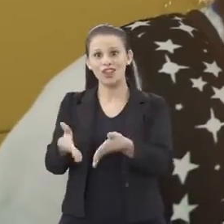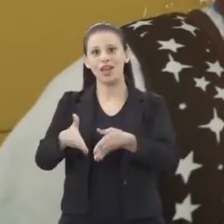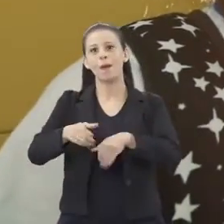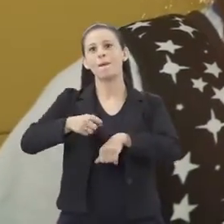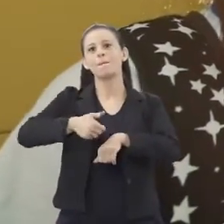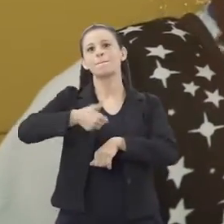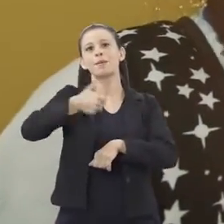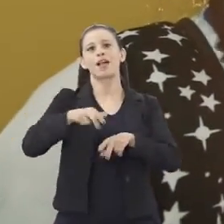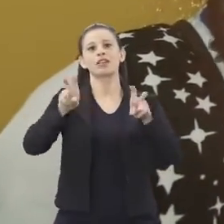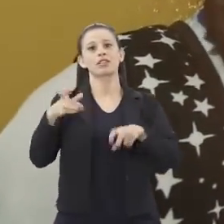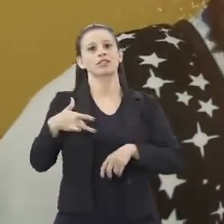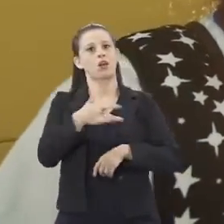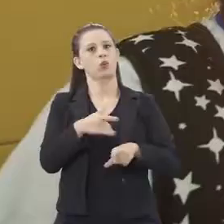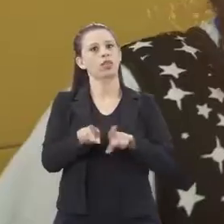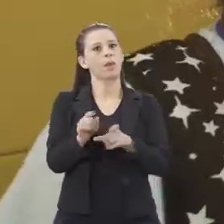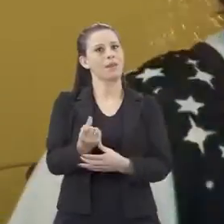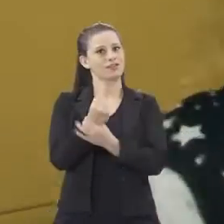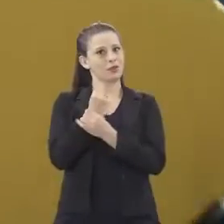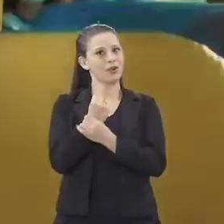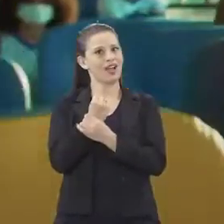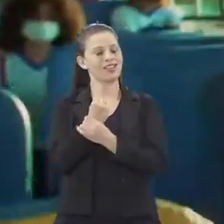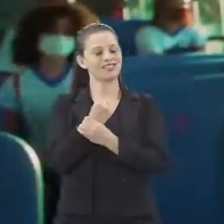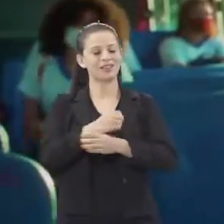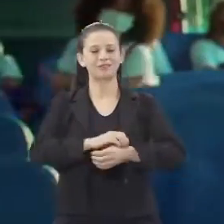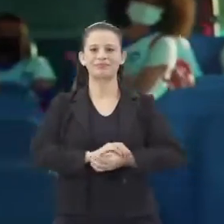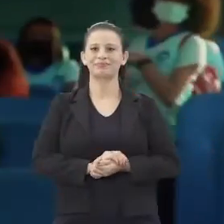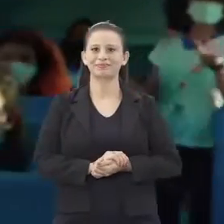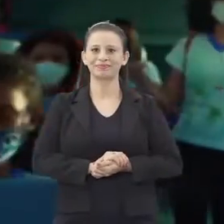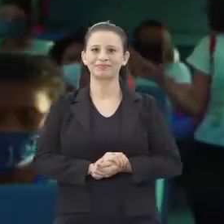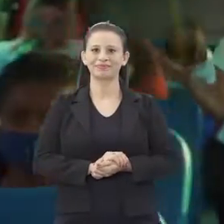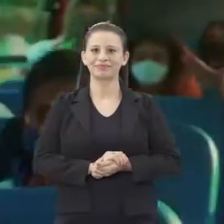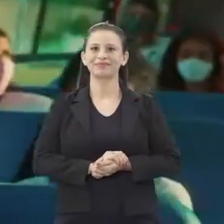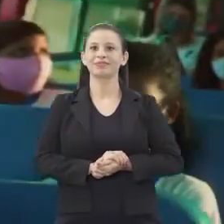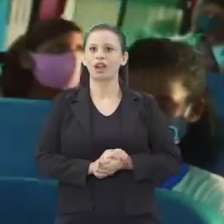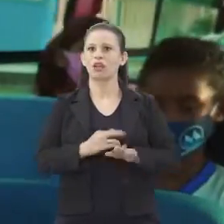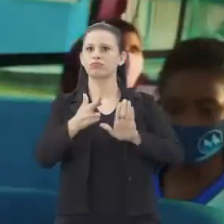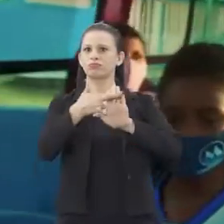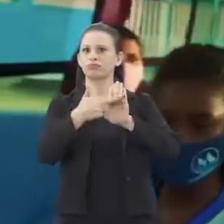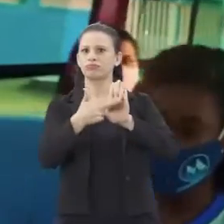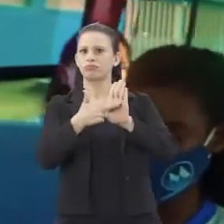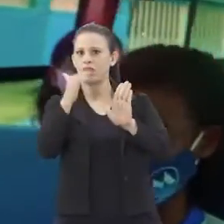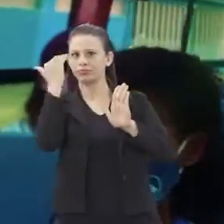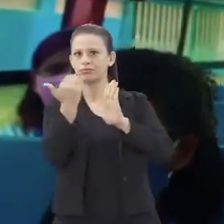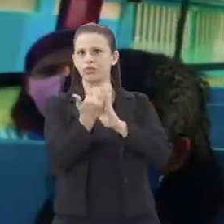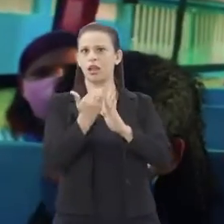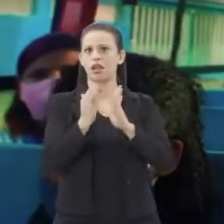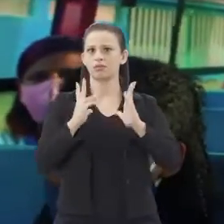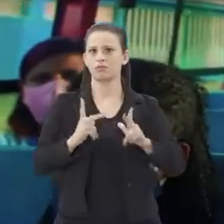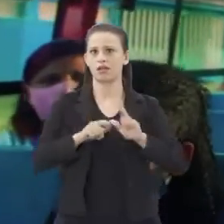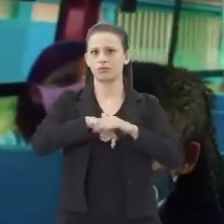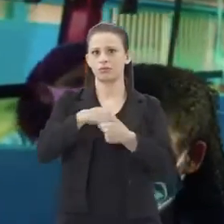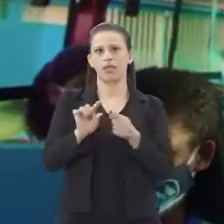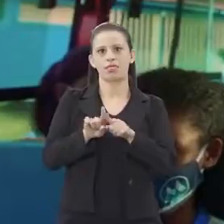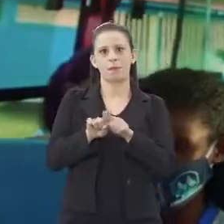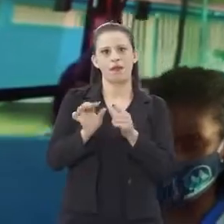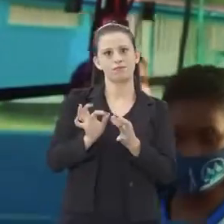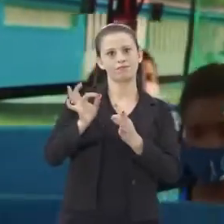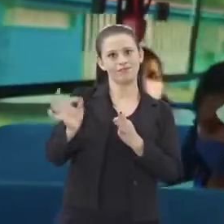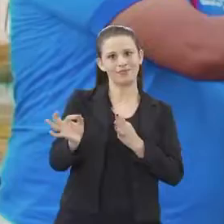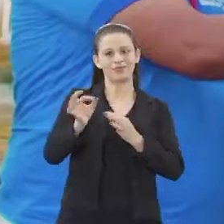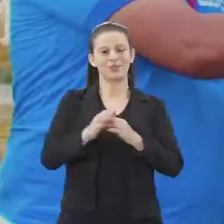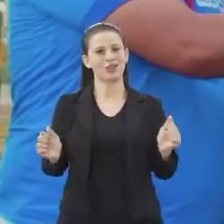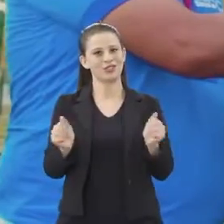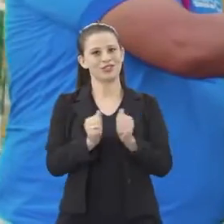primeira lição será sobre saúde e segurança. Vamos seguir todo o protocolo de higiene e